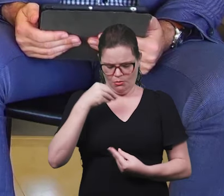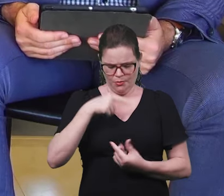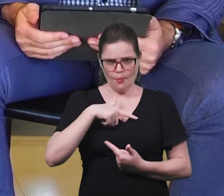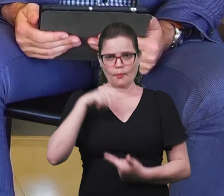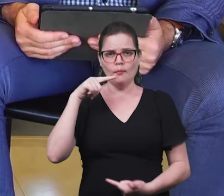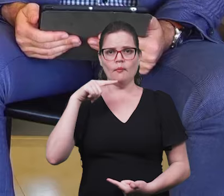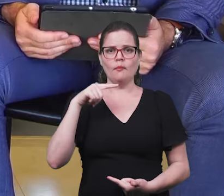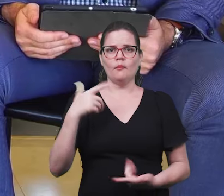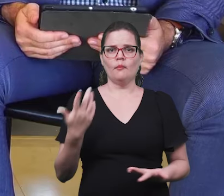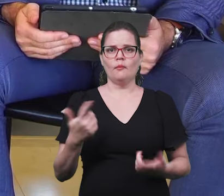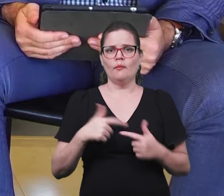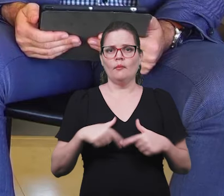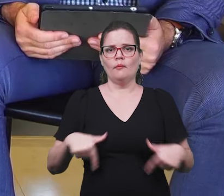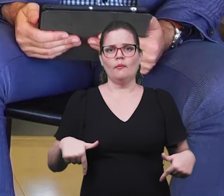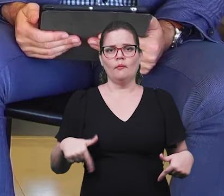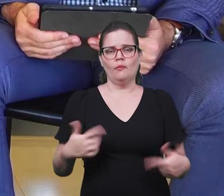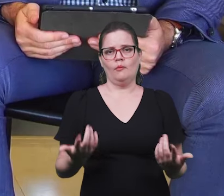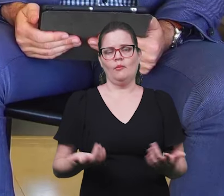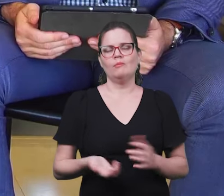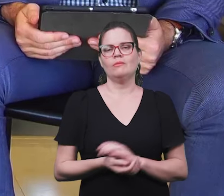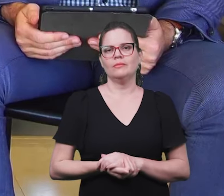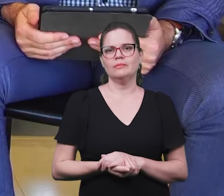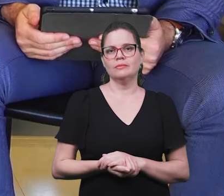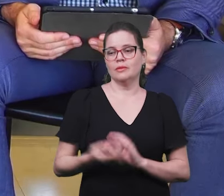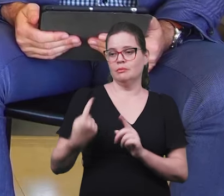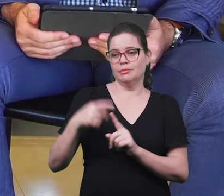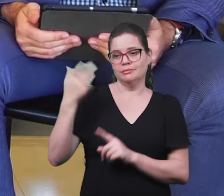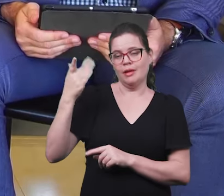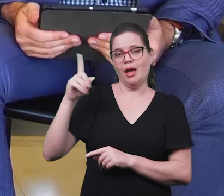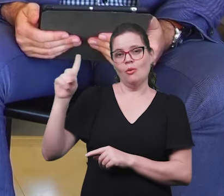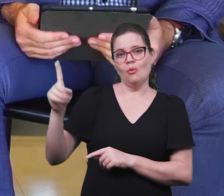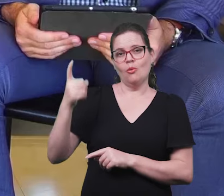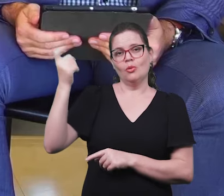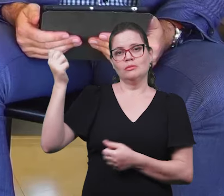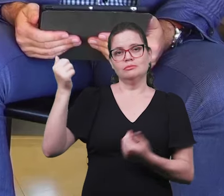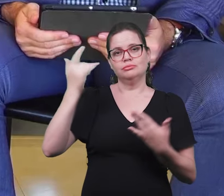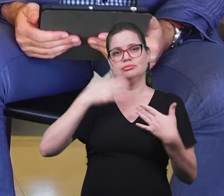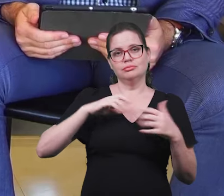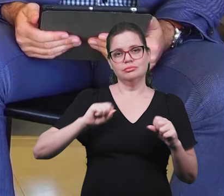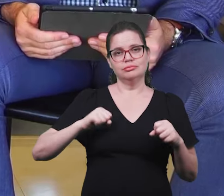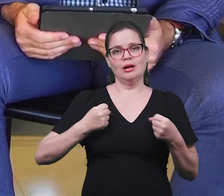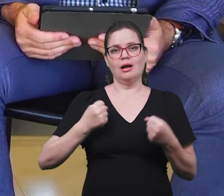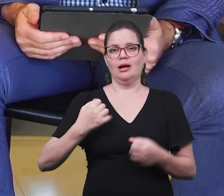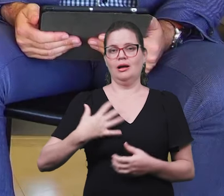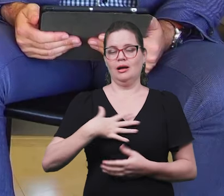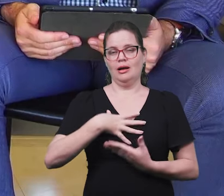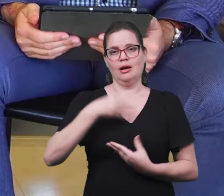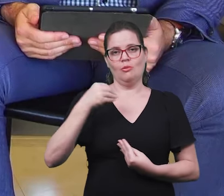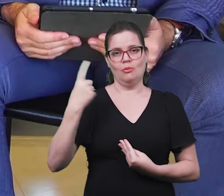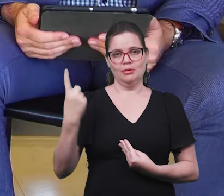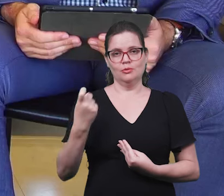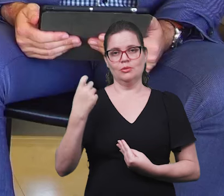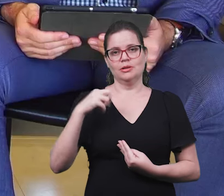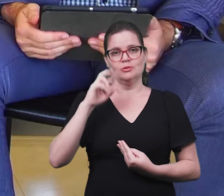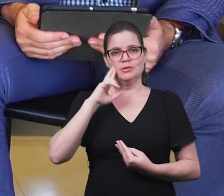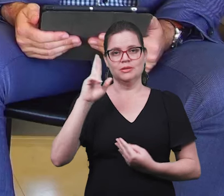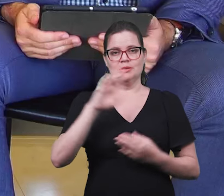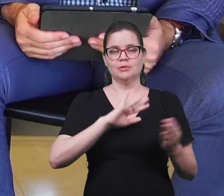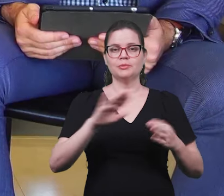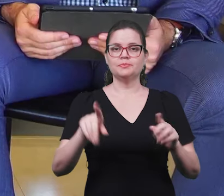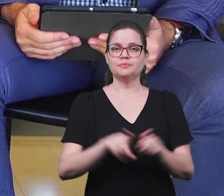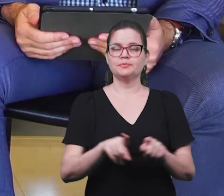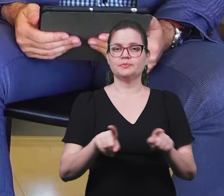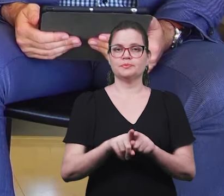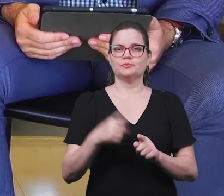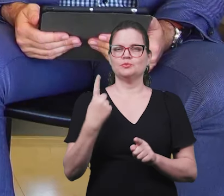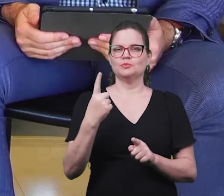alma fica vazia, né? Sendo alimento vivo, porque Ele é o alimento vivo. Eu acho que a coisa importante também aqui, que fica, né,